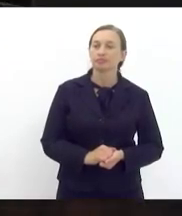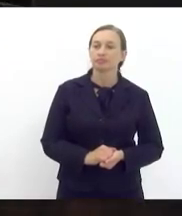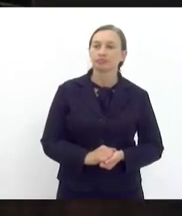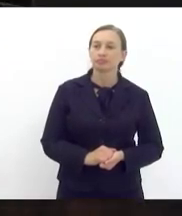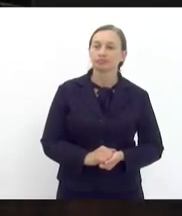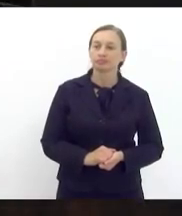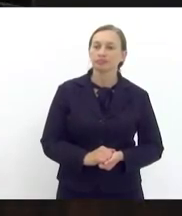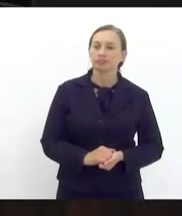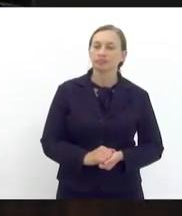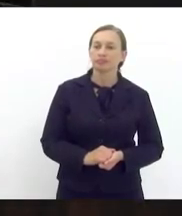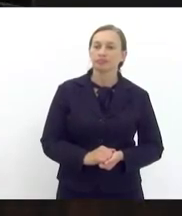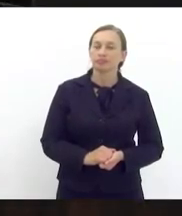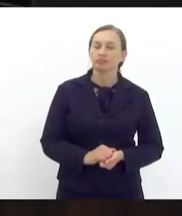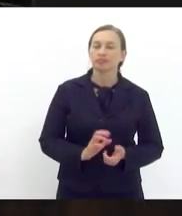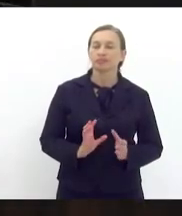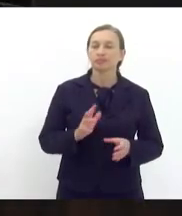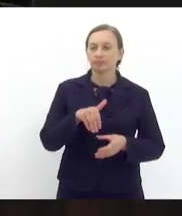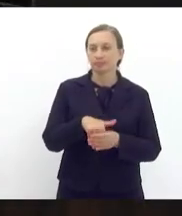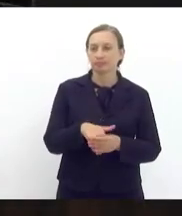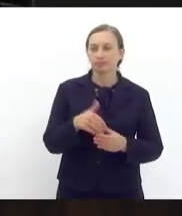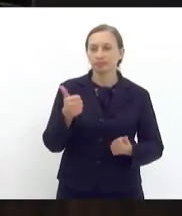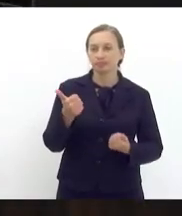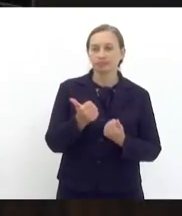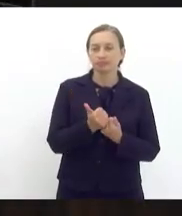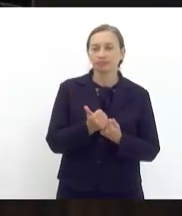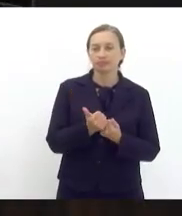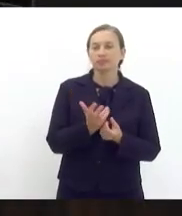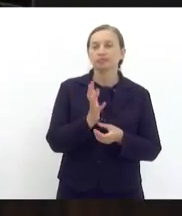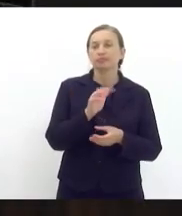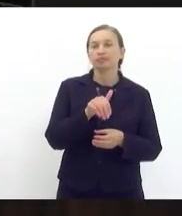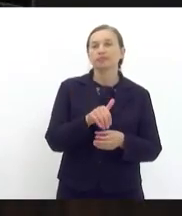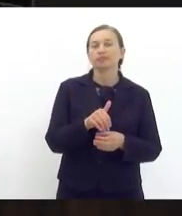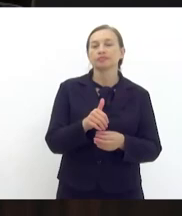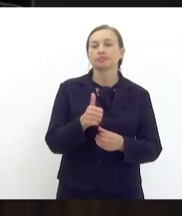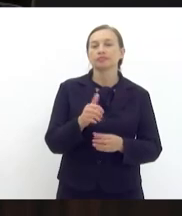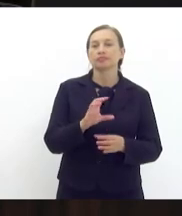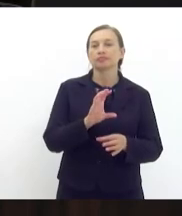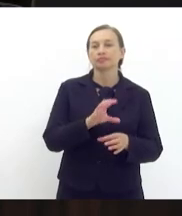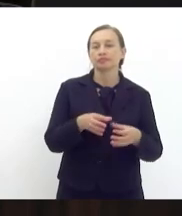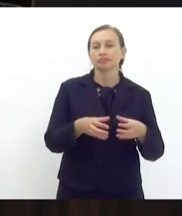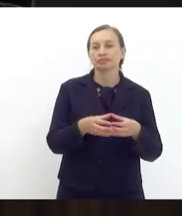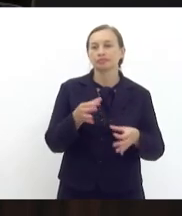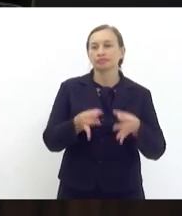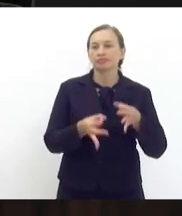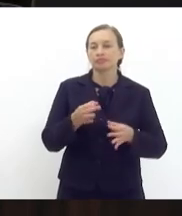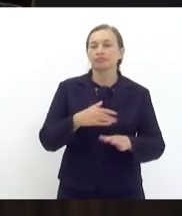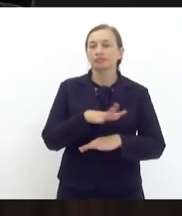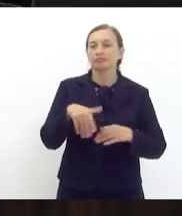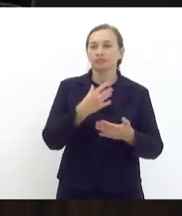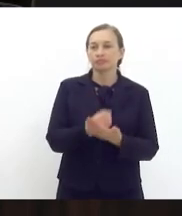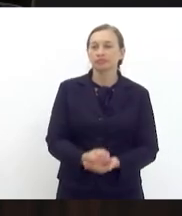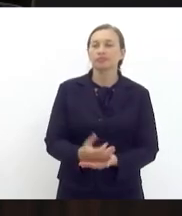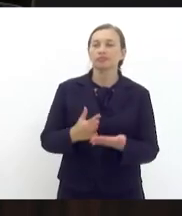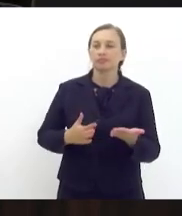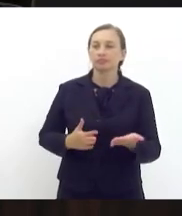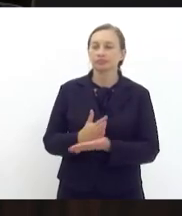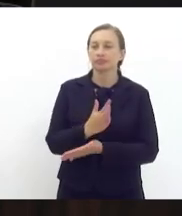emitidos em votação substitutivo da comissão de constituição e justiça senhores que aprovam permaneçam como estão